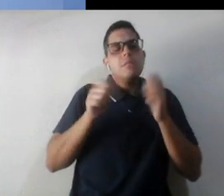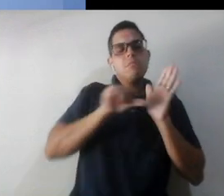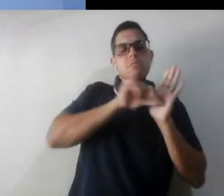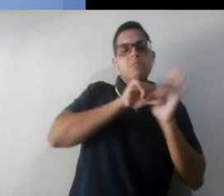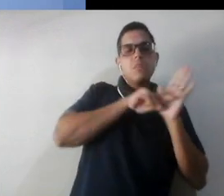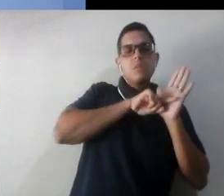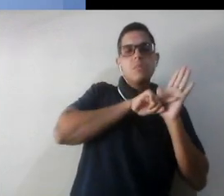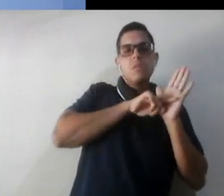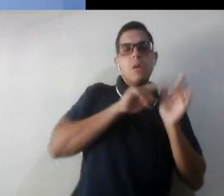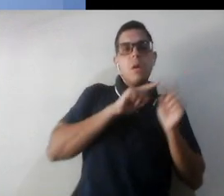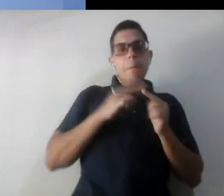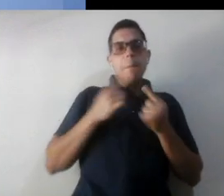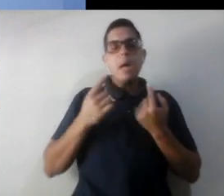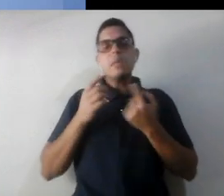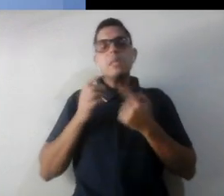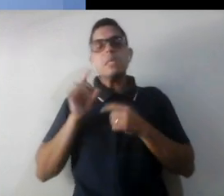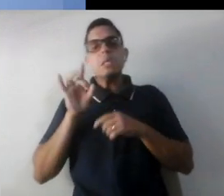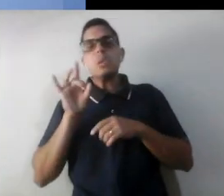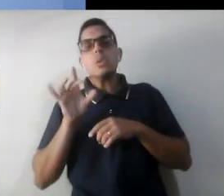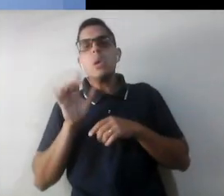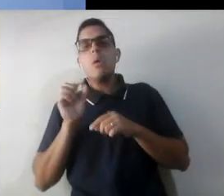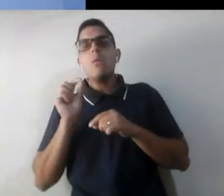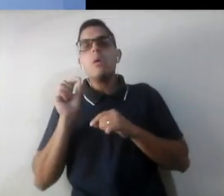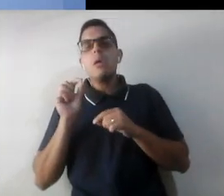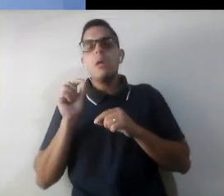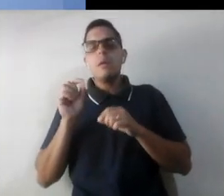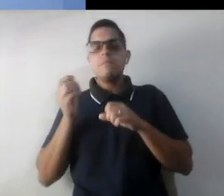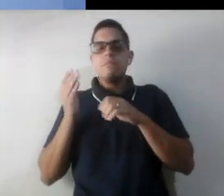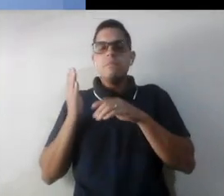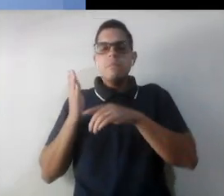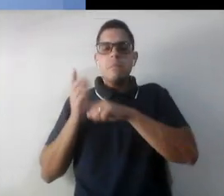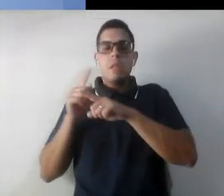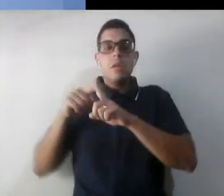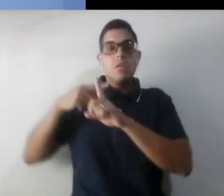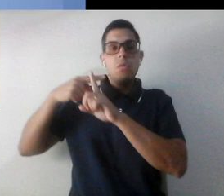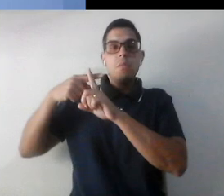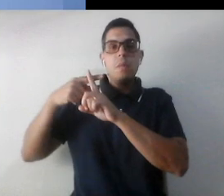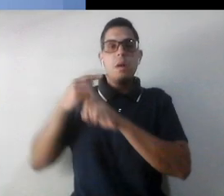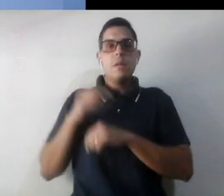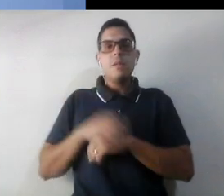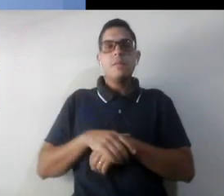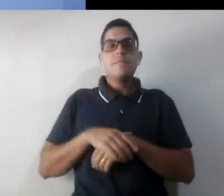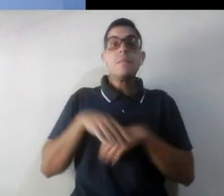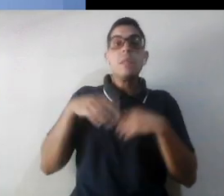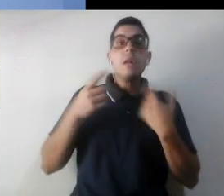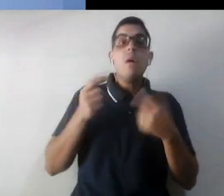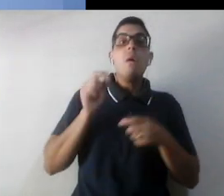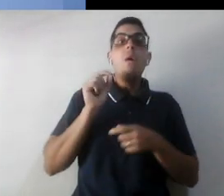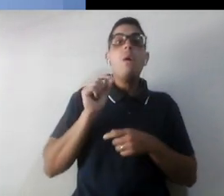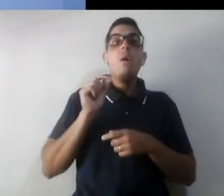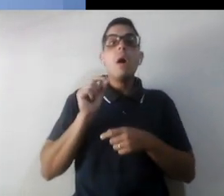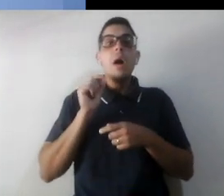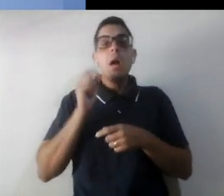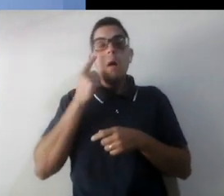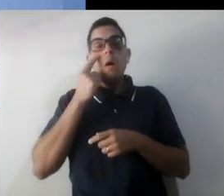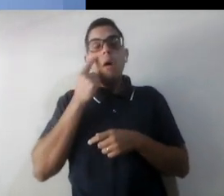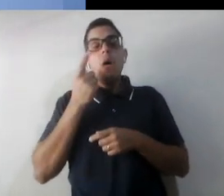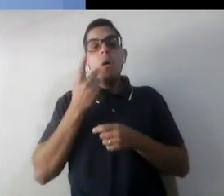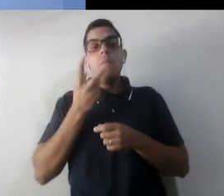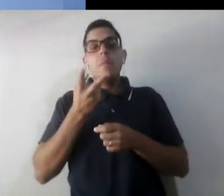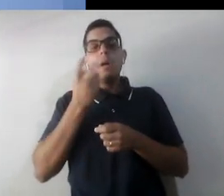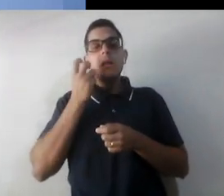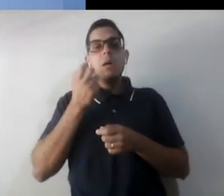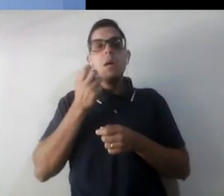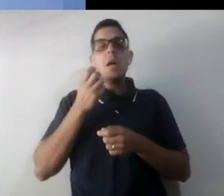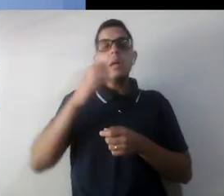erro. Apenas uma observação que a unidade que foi dada está em centímetros, 4,2 centímetros, e eu tenho que entrar o